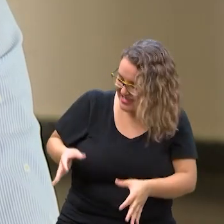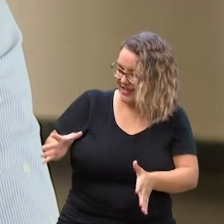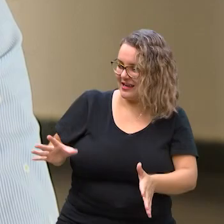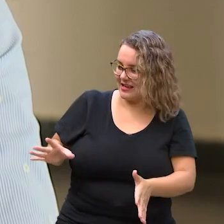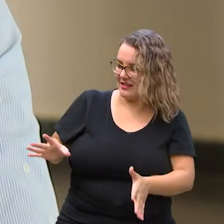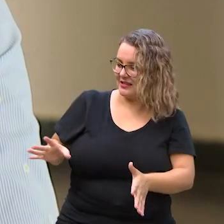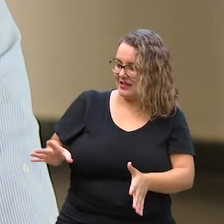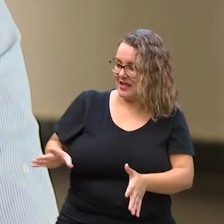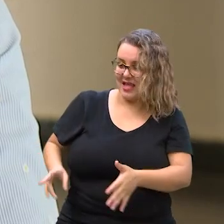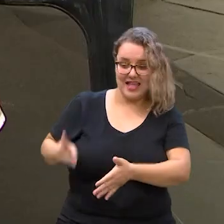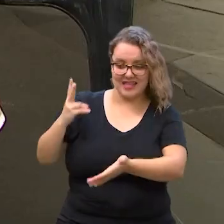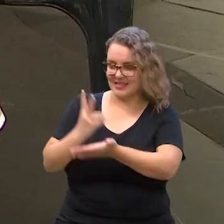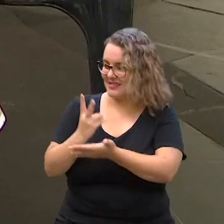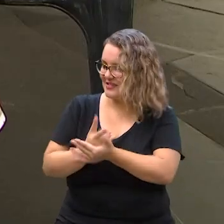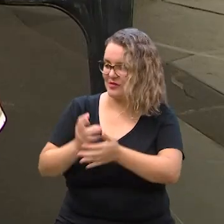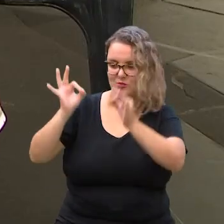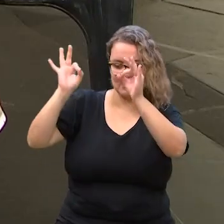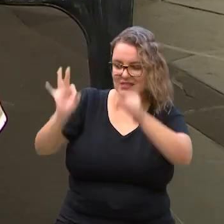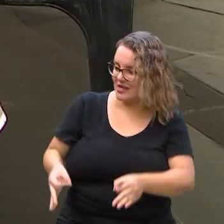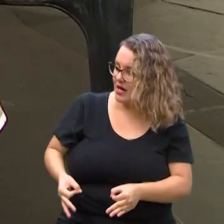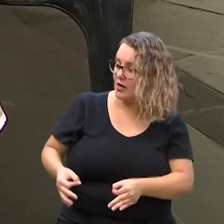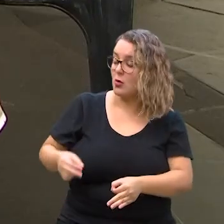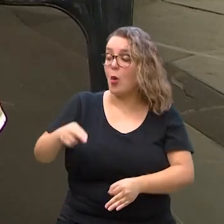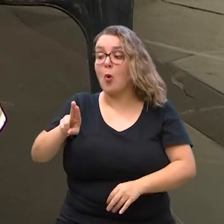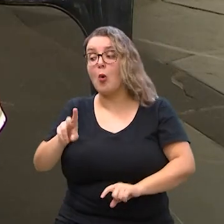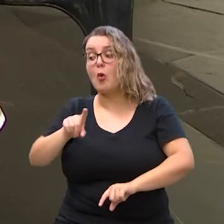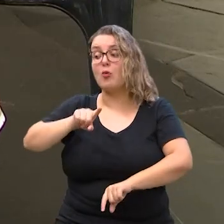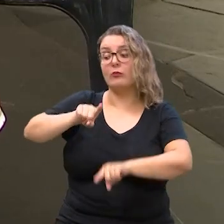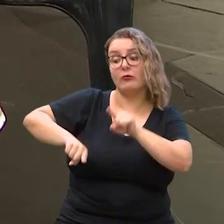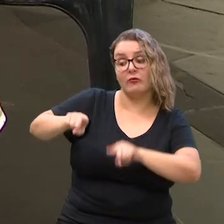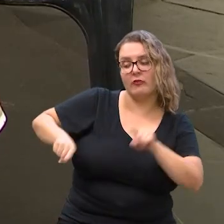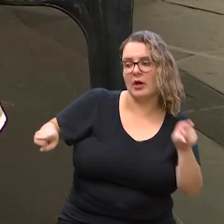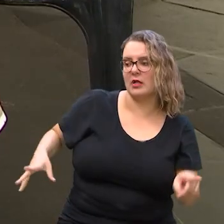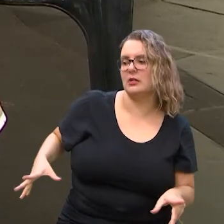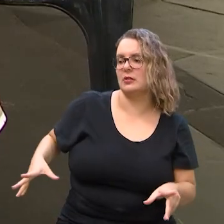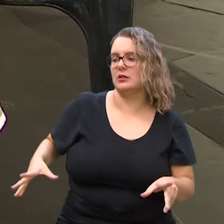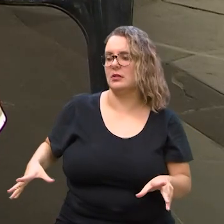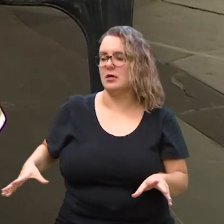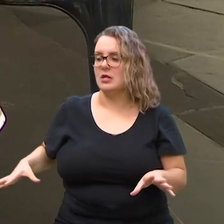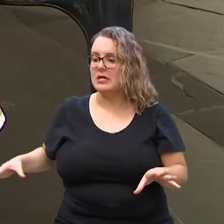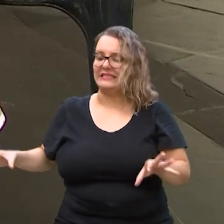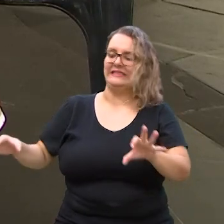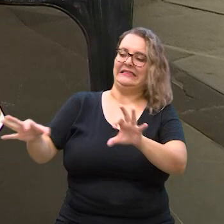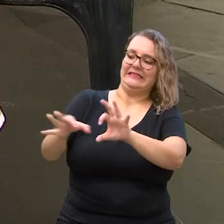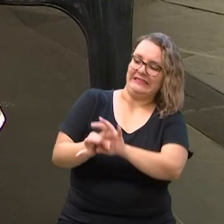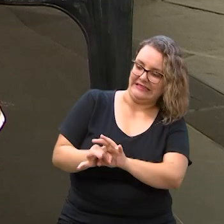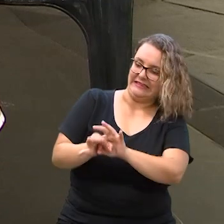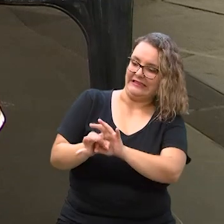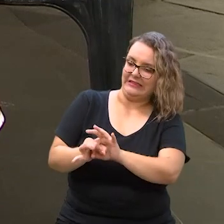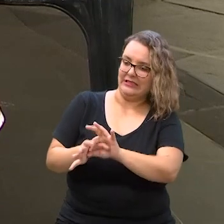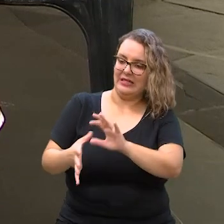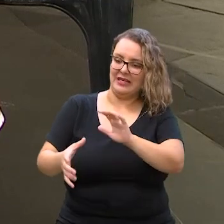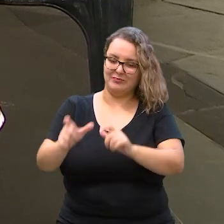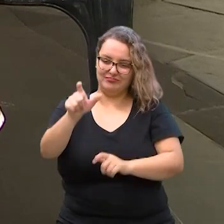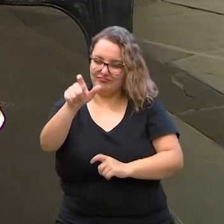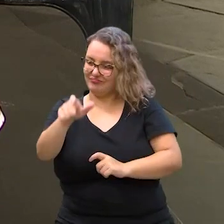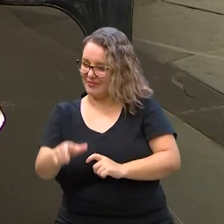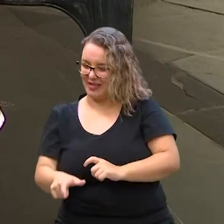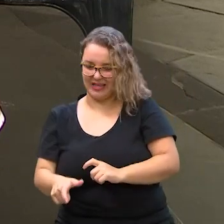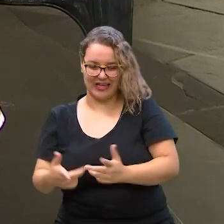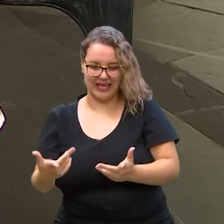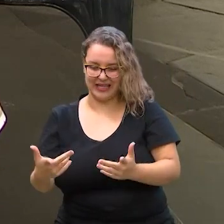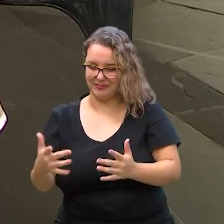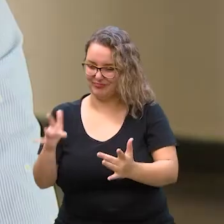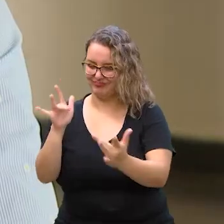a tendência de dar certo é sempre muito grande ou varia muito? E o casamento de você com o atleta, às vezes pode ser que não combine, não deu